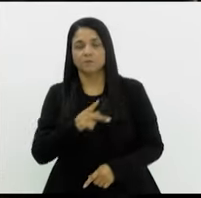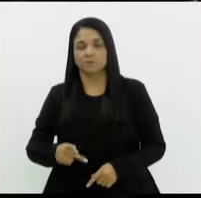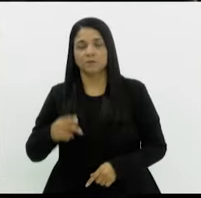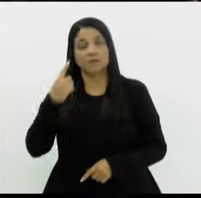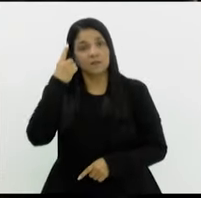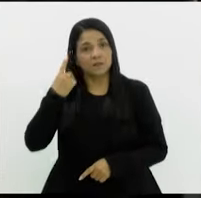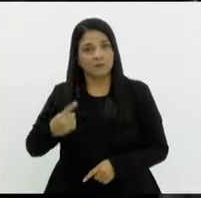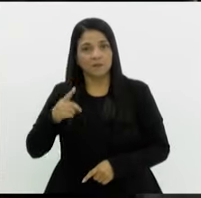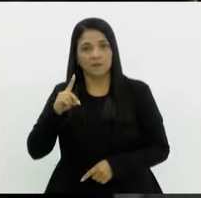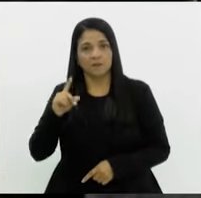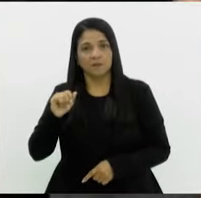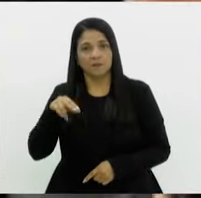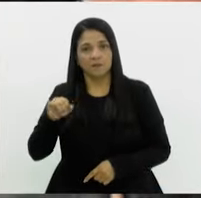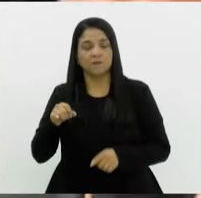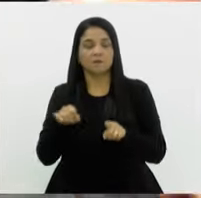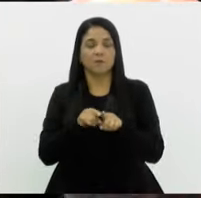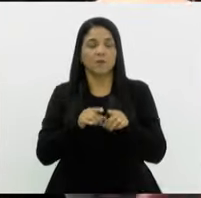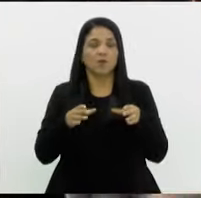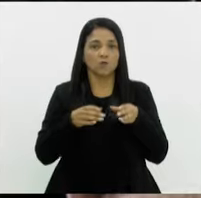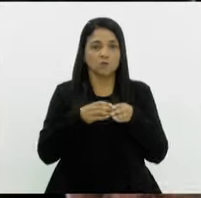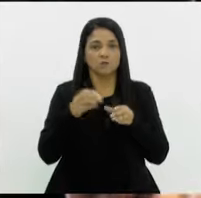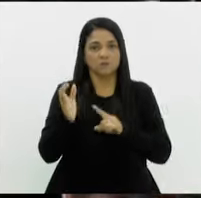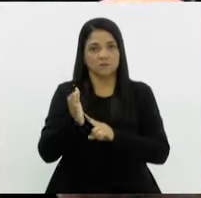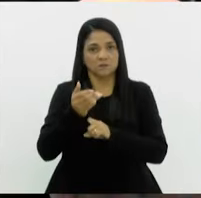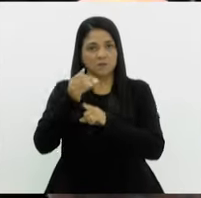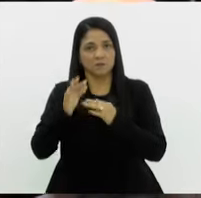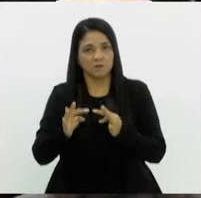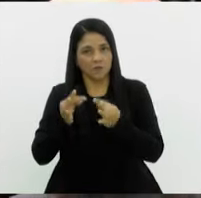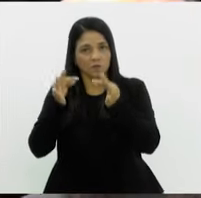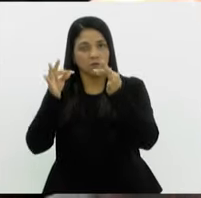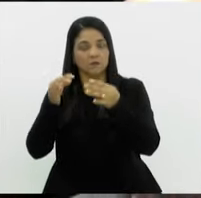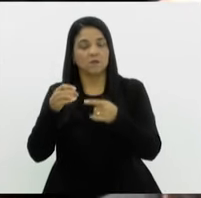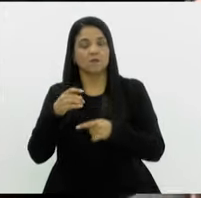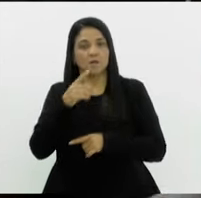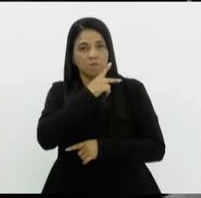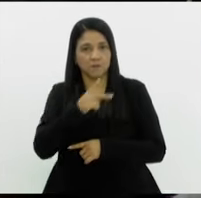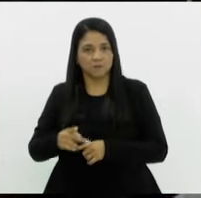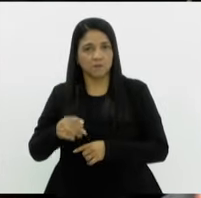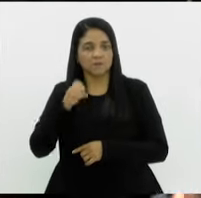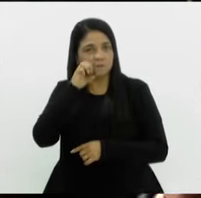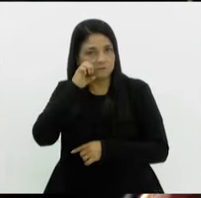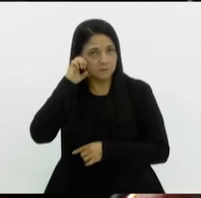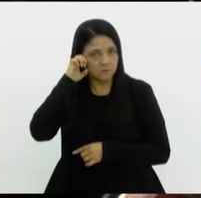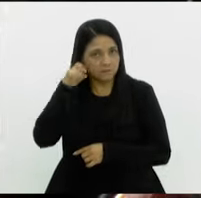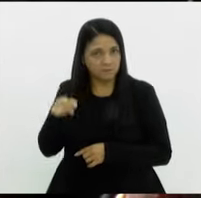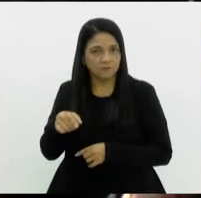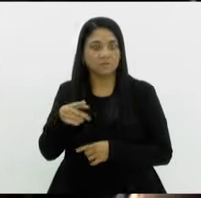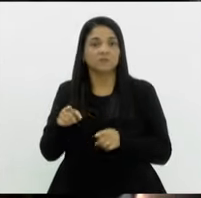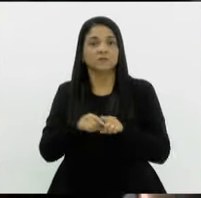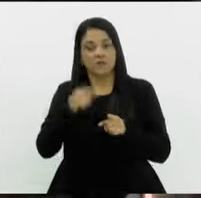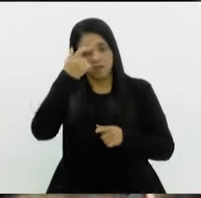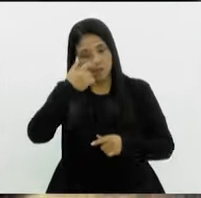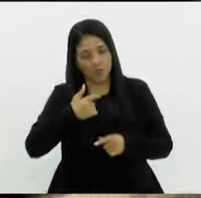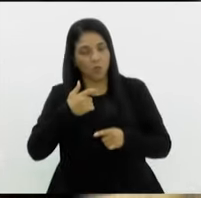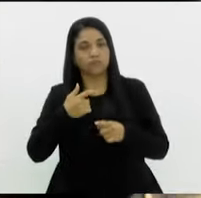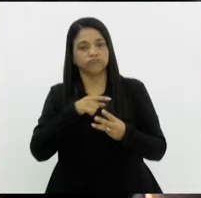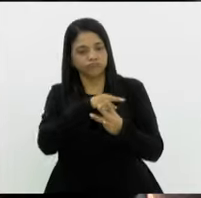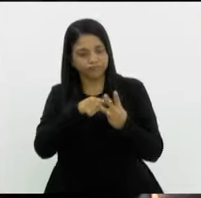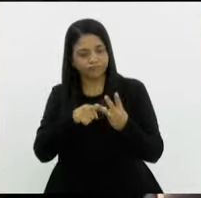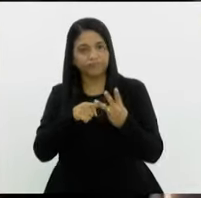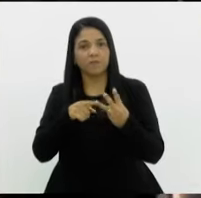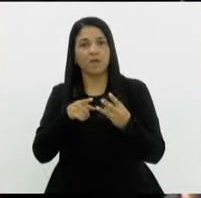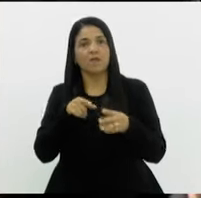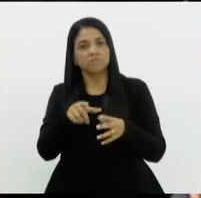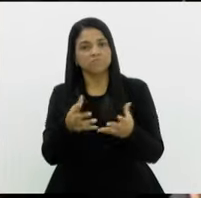Monteiro, também a Comissão de Ciência e Tecnologia, representada pela sua presidenta, Élica Takimoto, e eu, no sentido de acolhermos